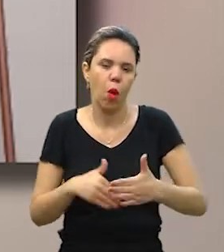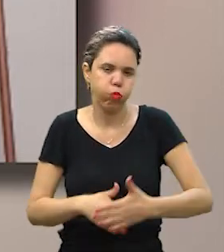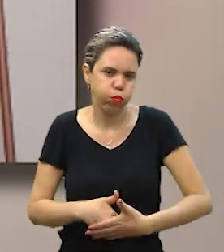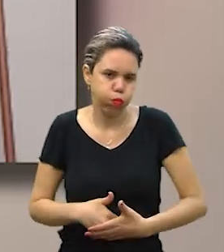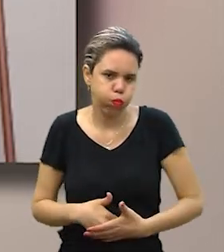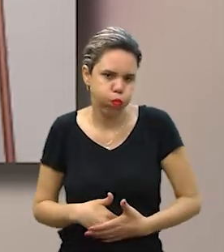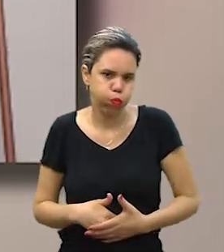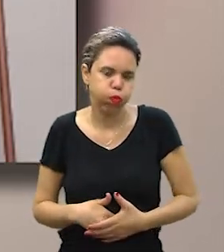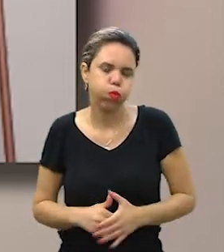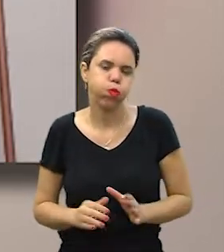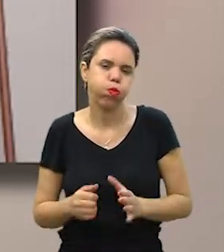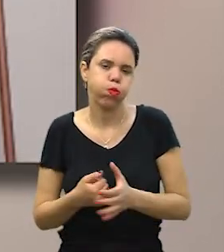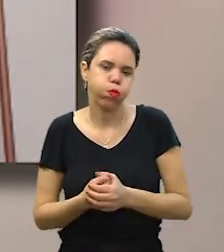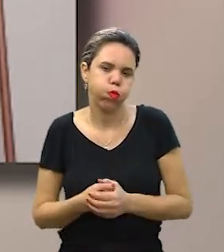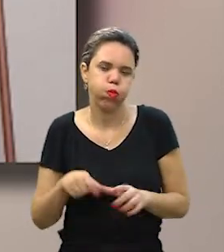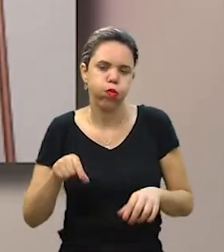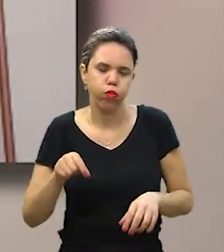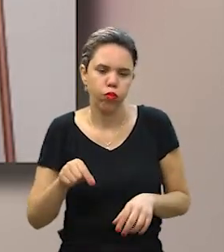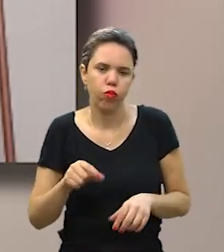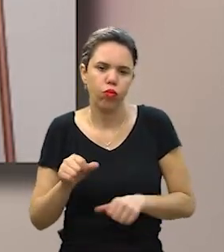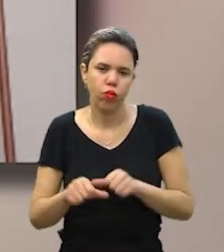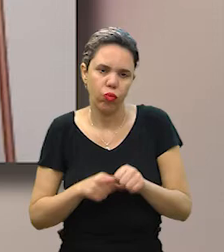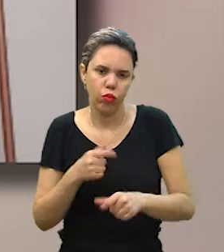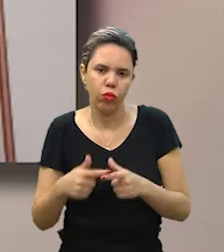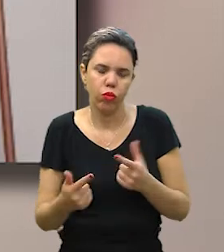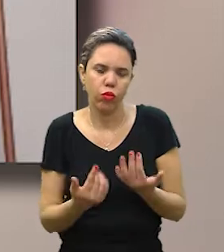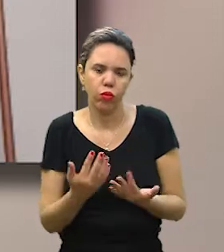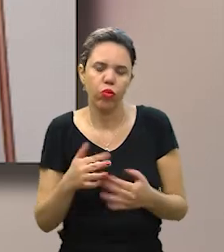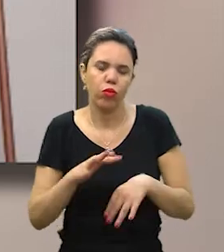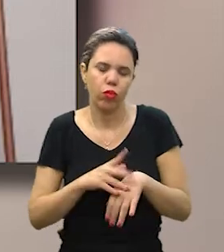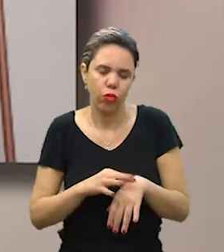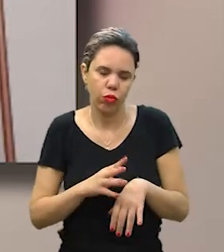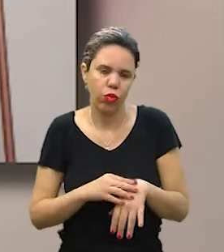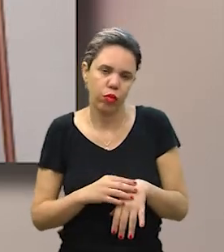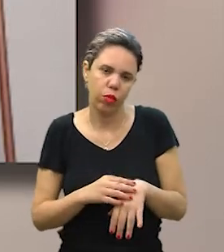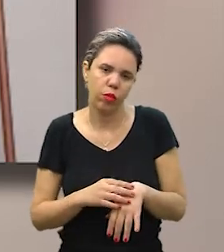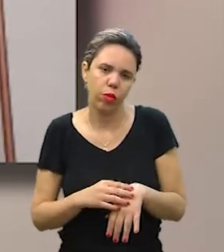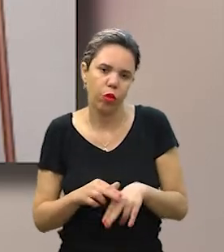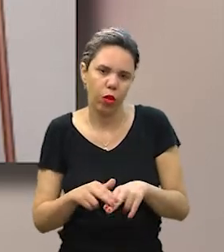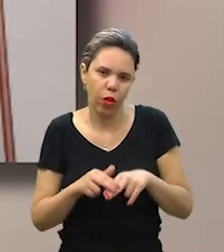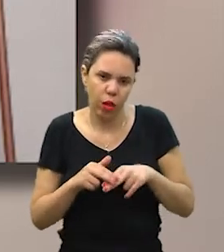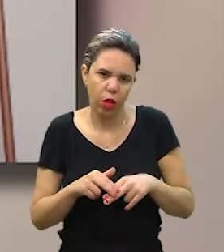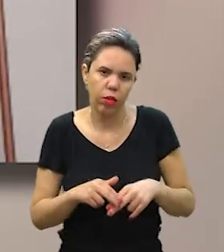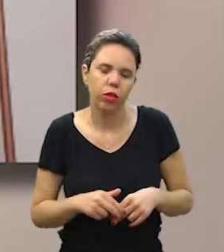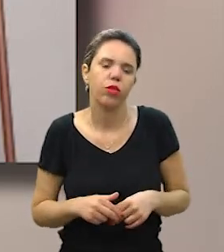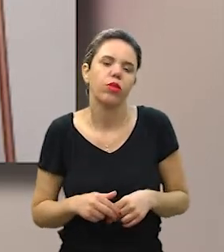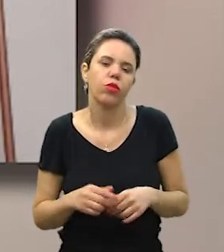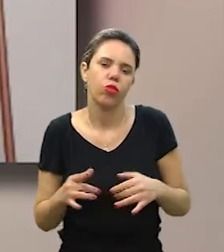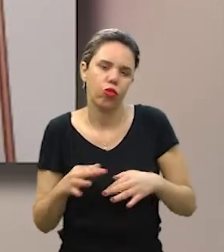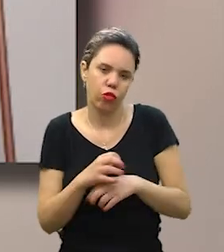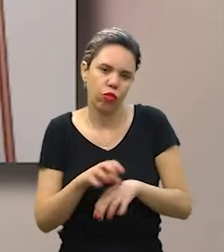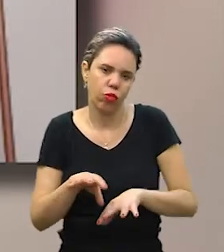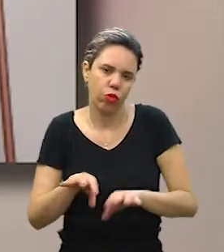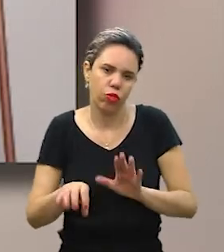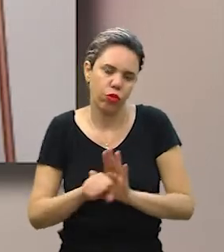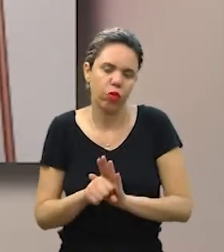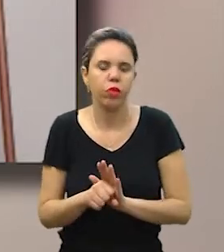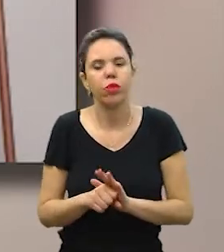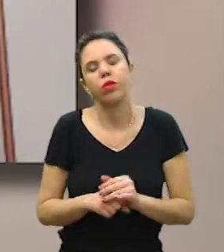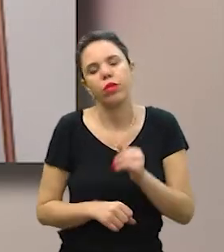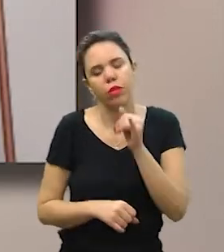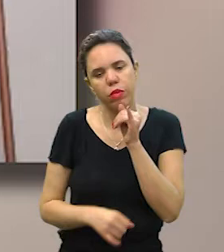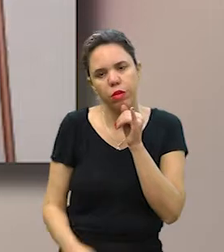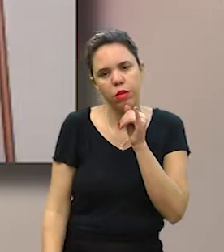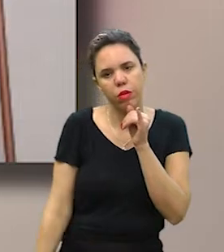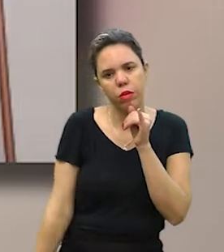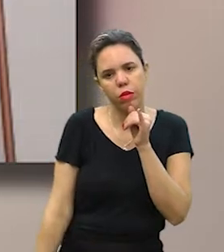abafada, né? Então pode desenvolver aí uma assadura secundária a um fungo, por exemplo.